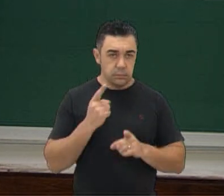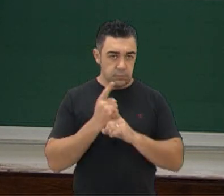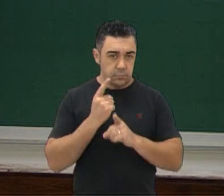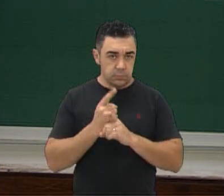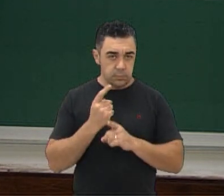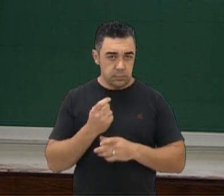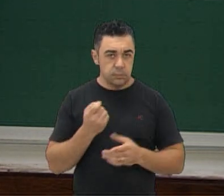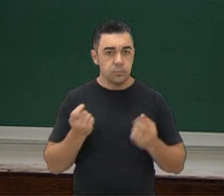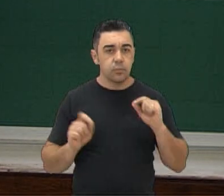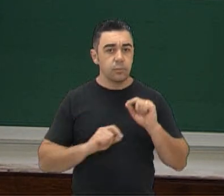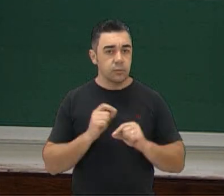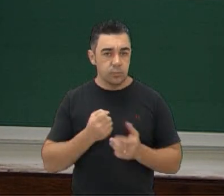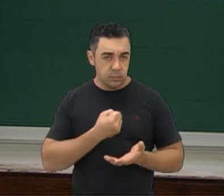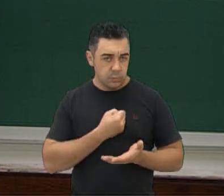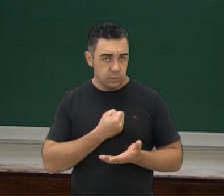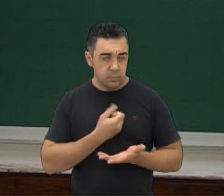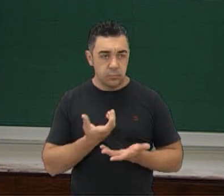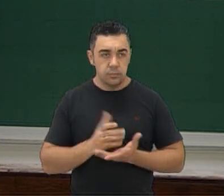valor.